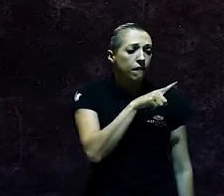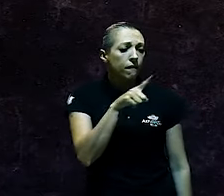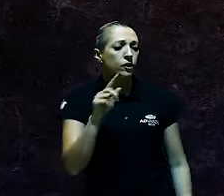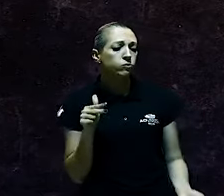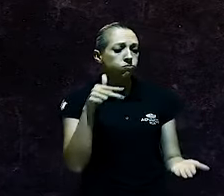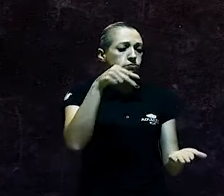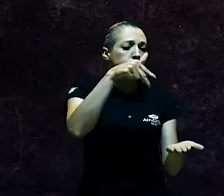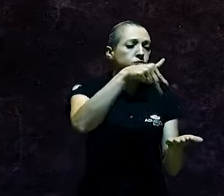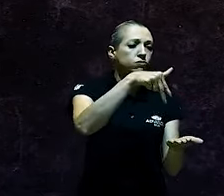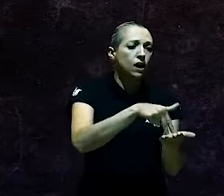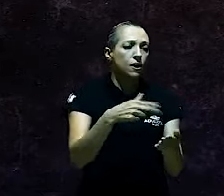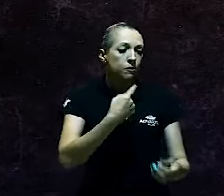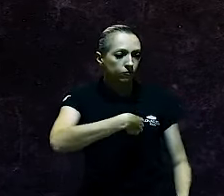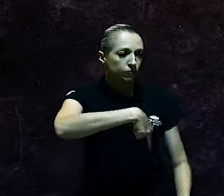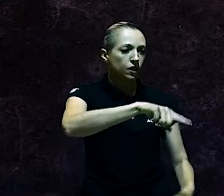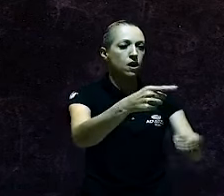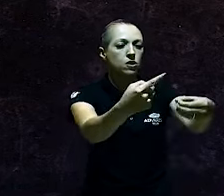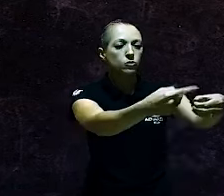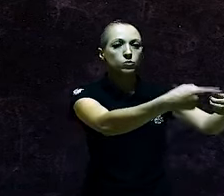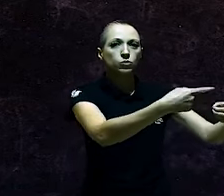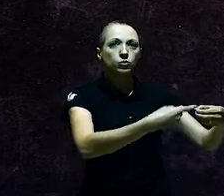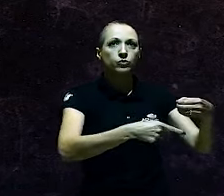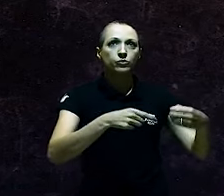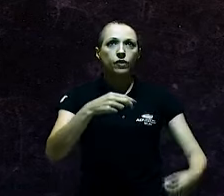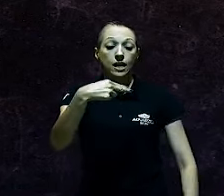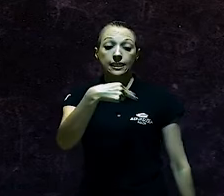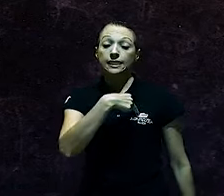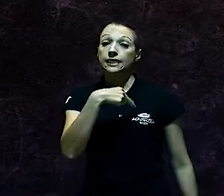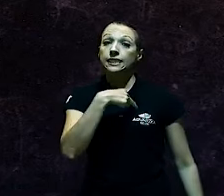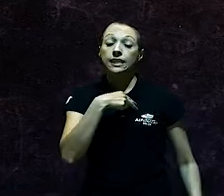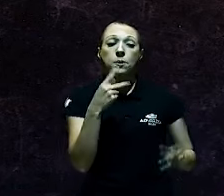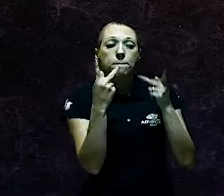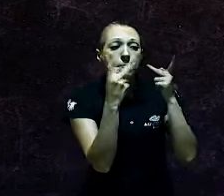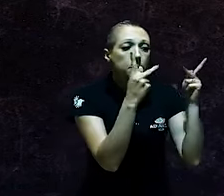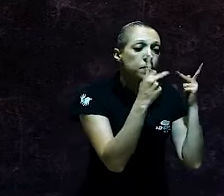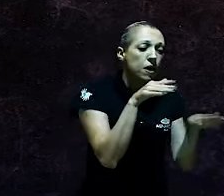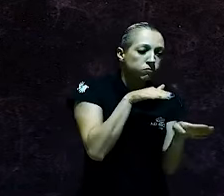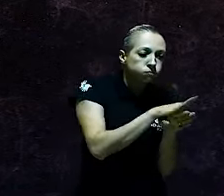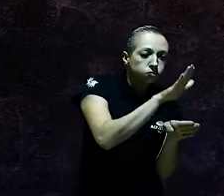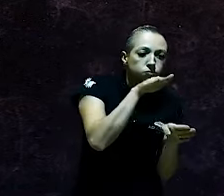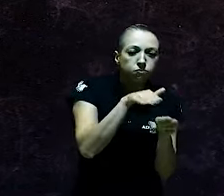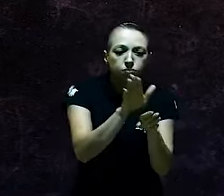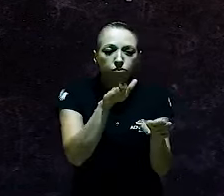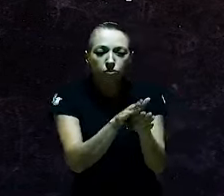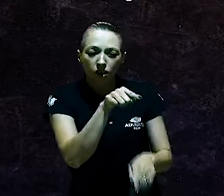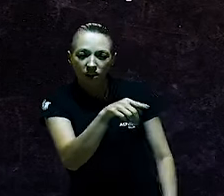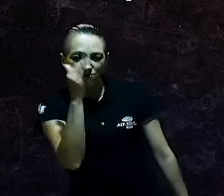vá à grande cidade de Nínive e pregue contra ela, porque a sua maldade subiu até a minha